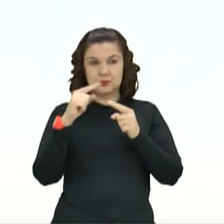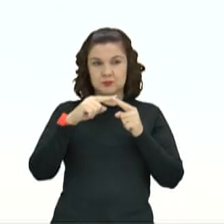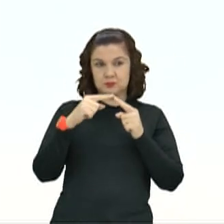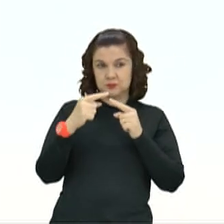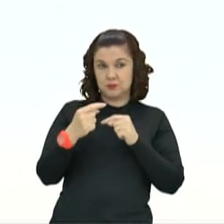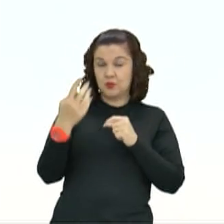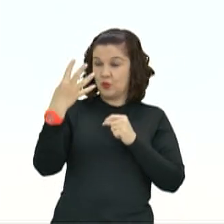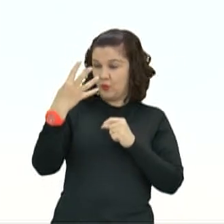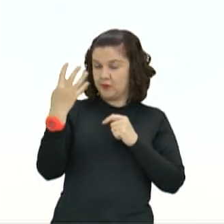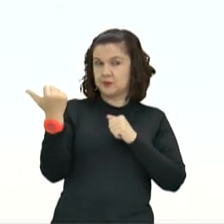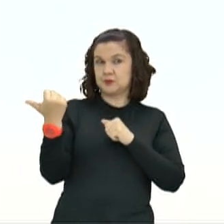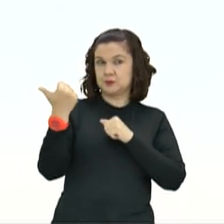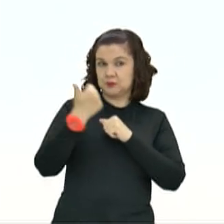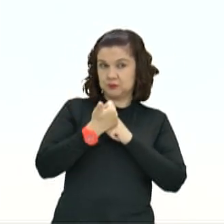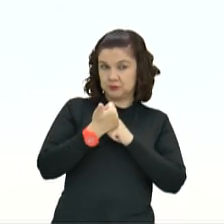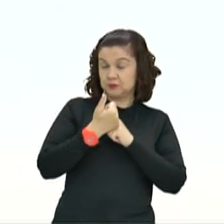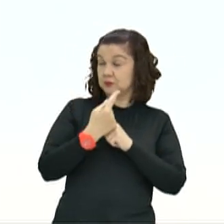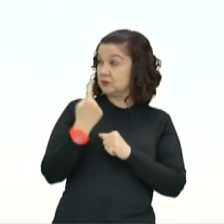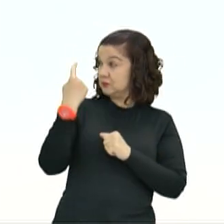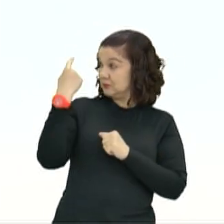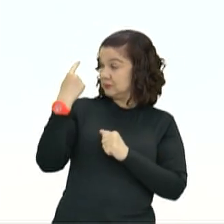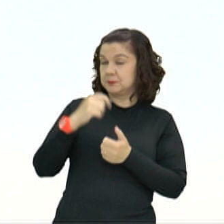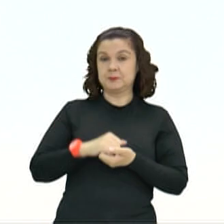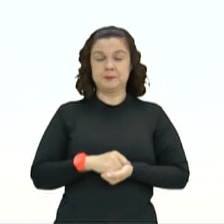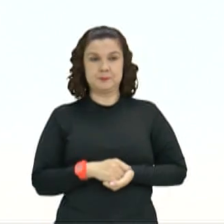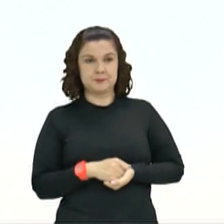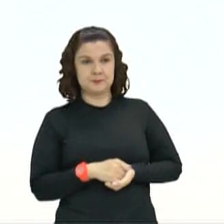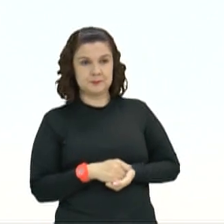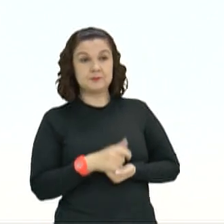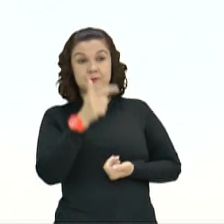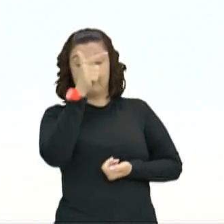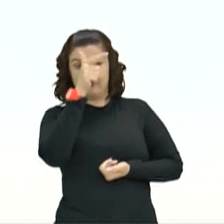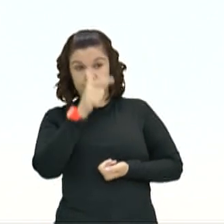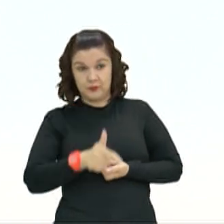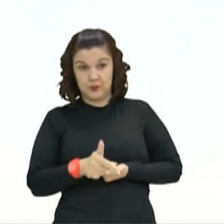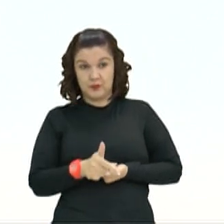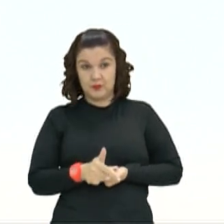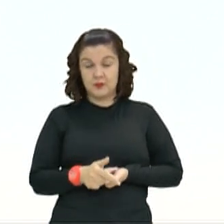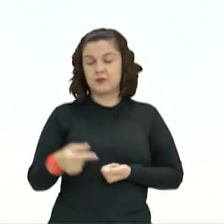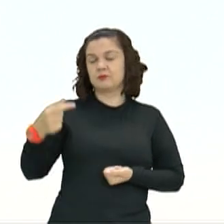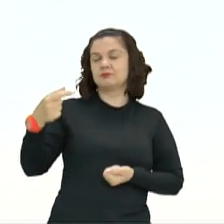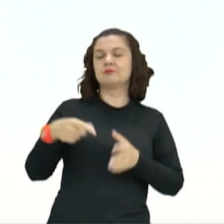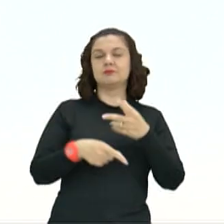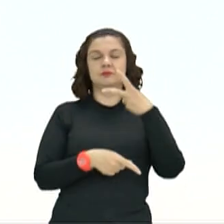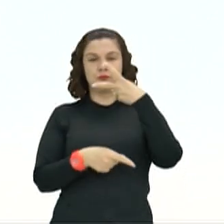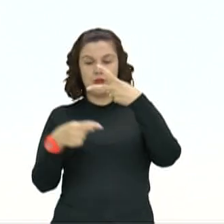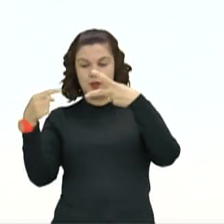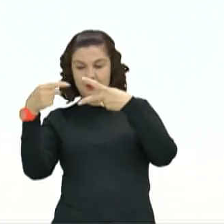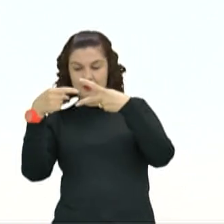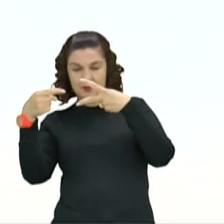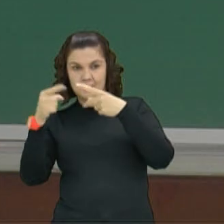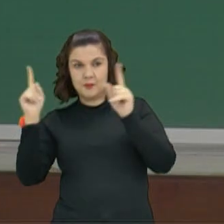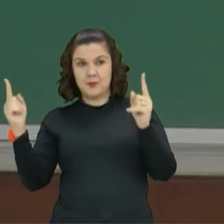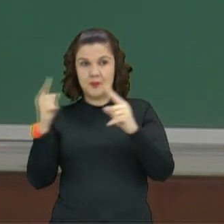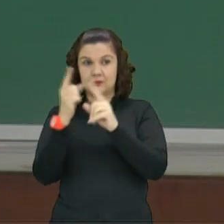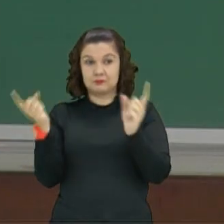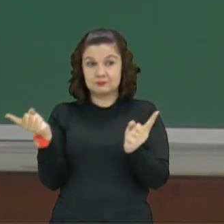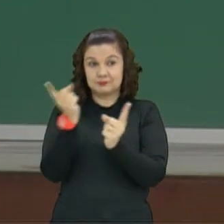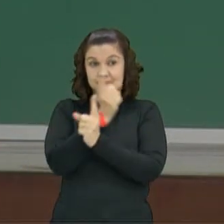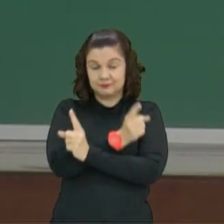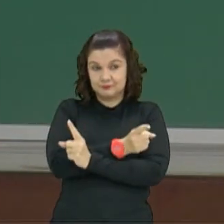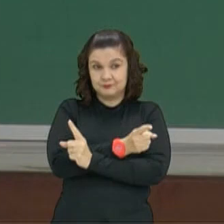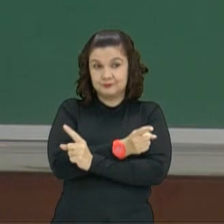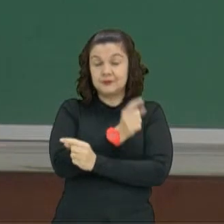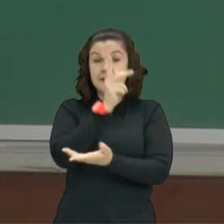4 substituo, né? Ó, 4 menos x maior ou igual a zero. Novamente, tenho que o x negativo, multiplico pelos 1, e o que eu